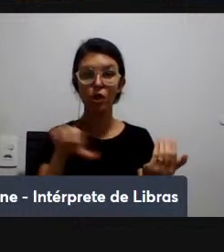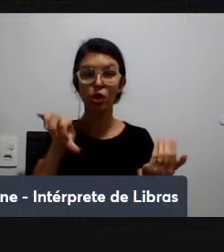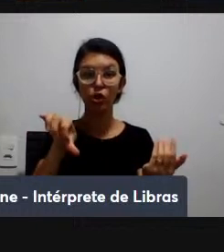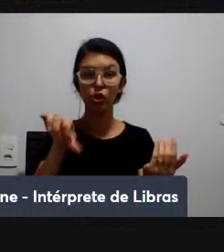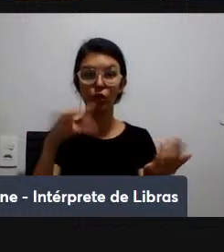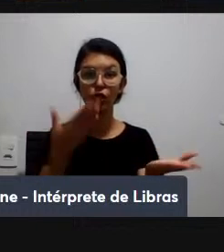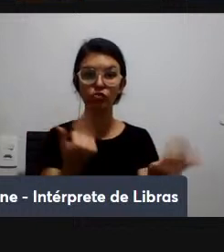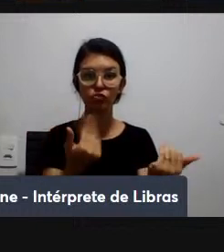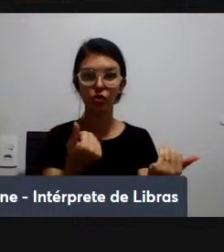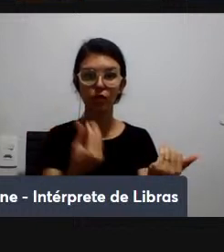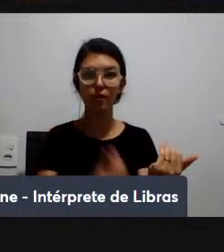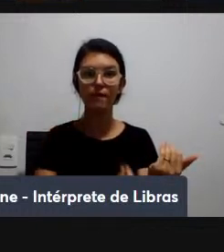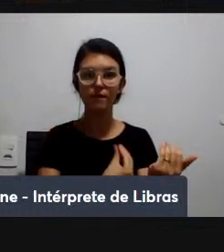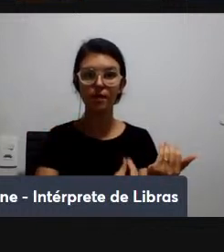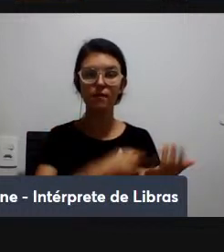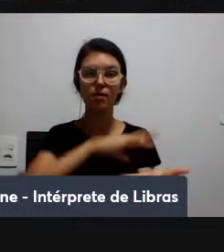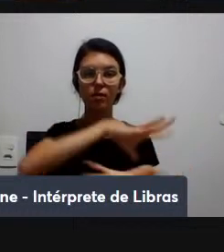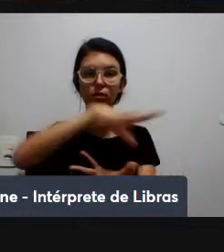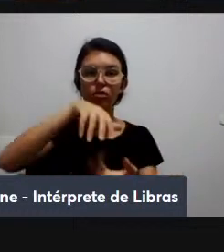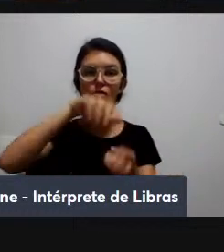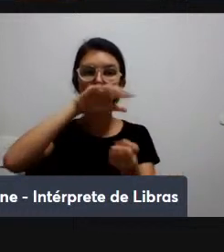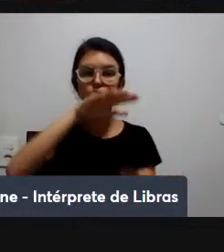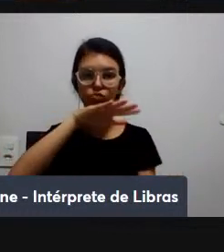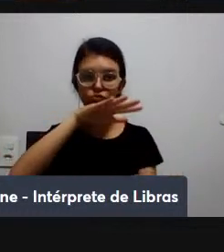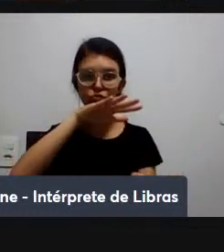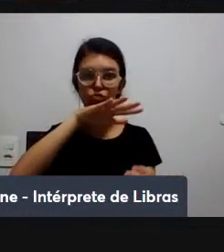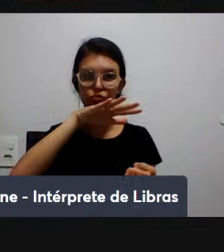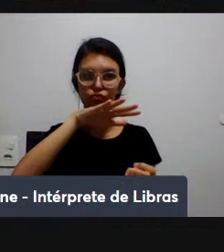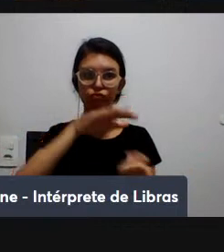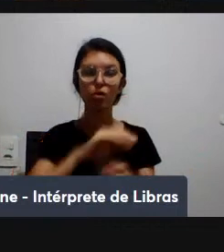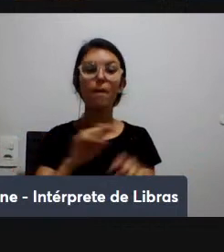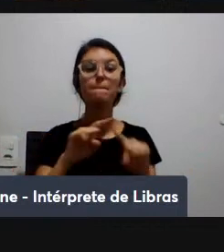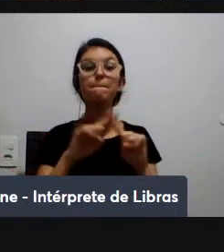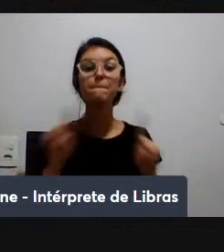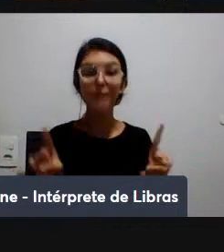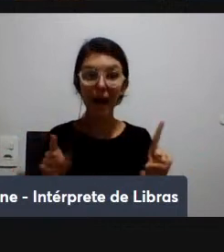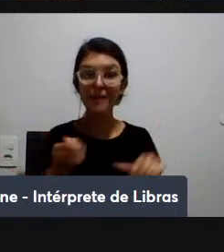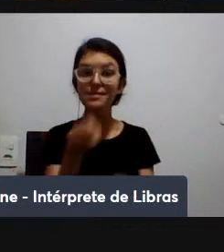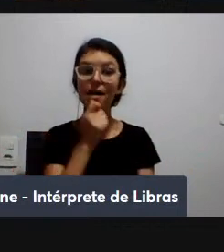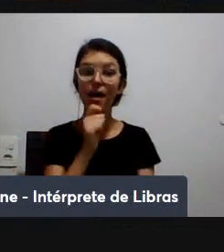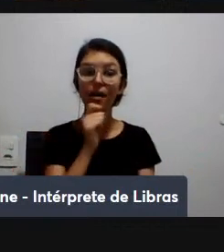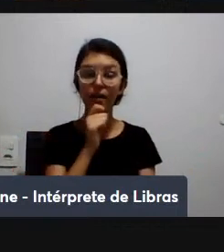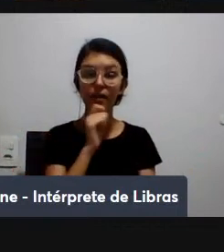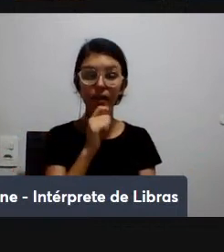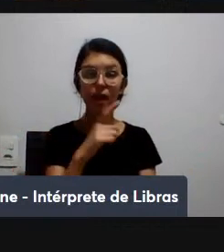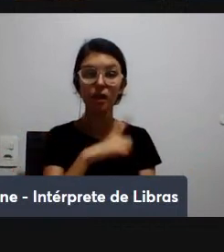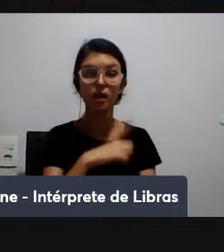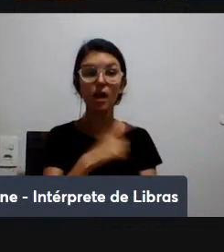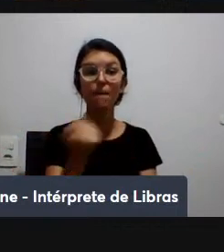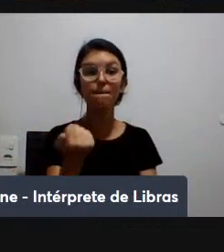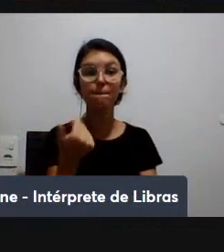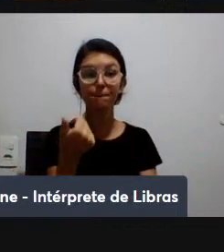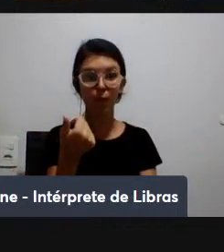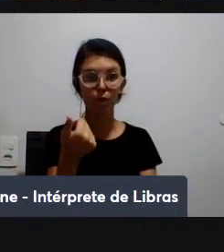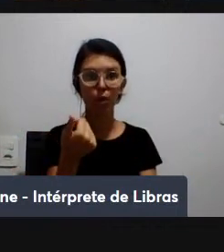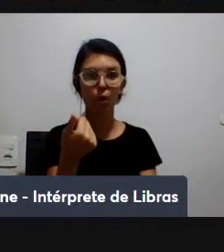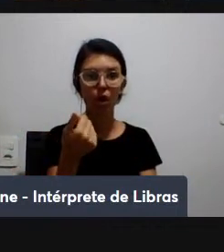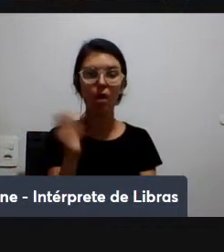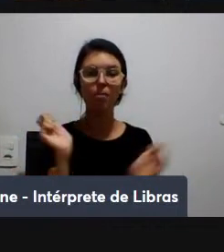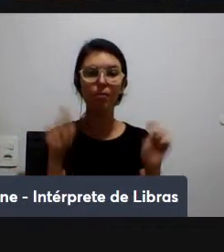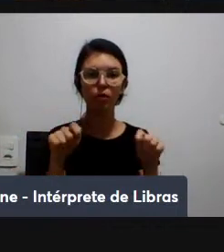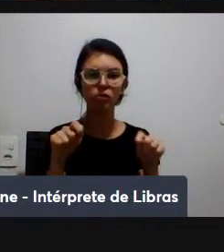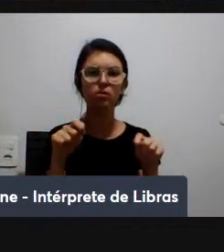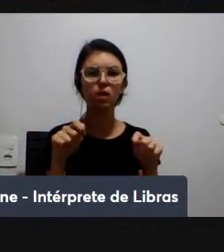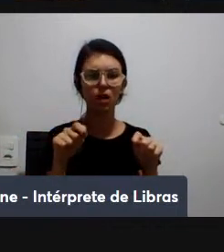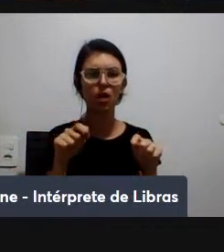jovens vivem no Sul Global. Mas ainda assim, nós temos tido poucas possibilidades de